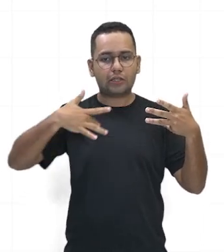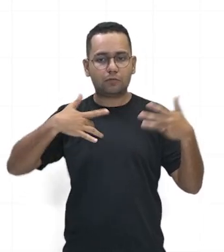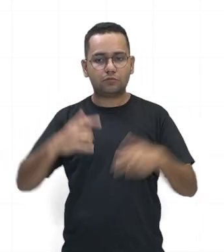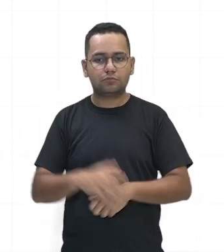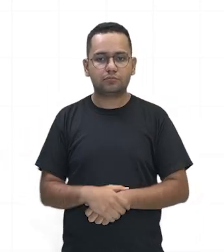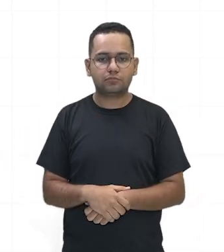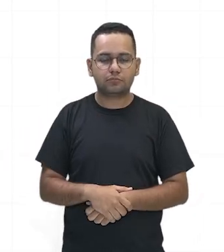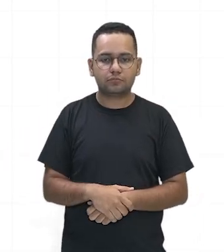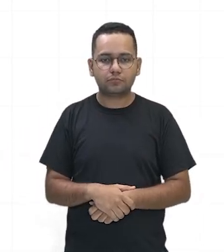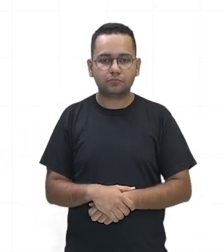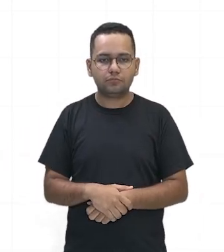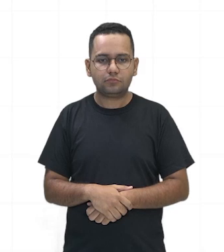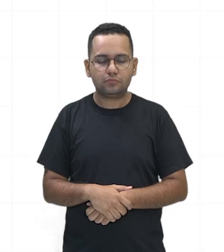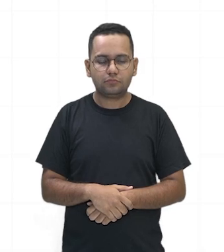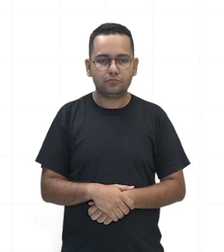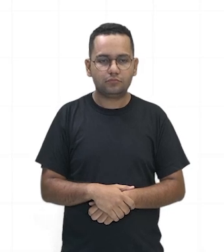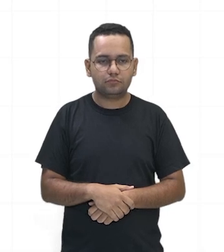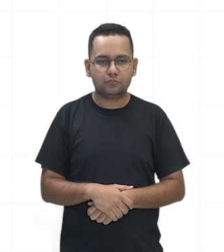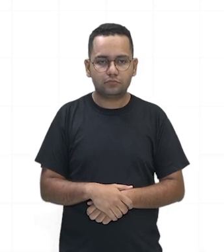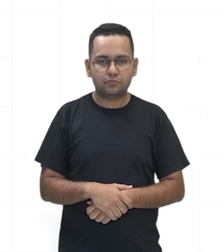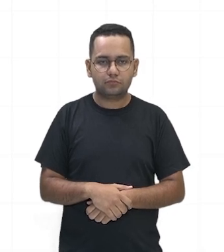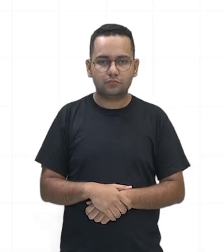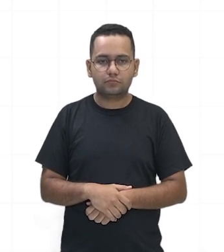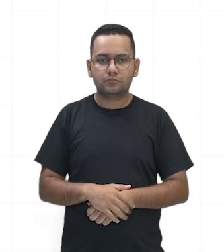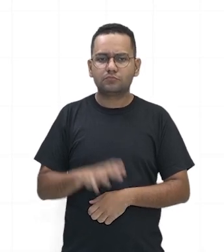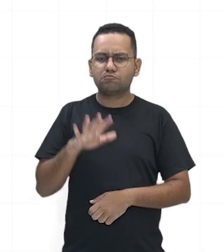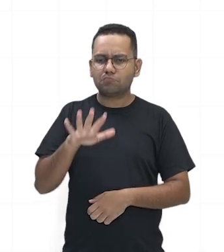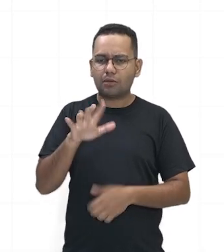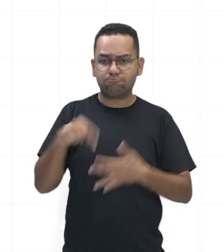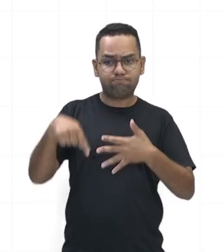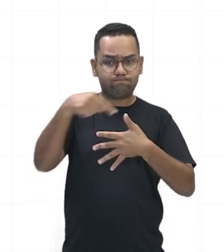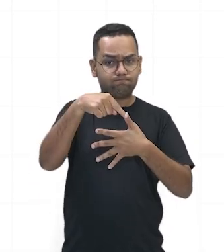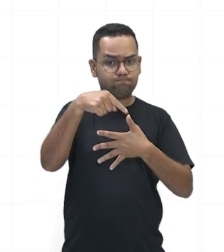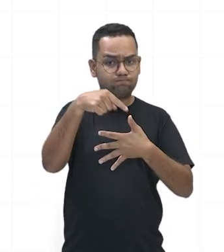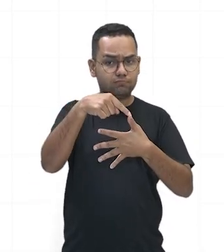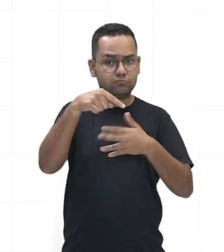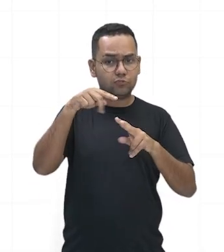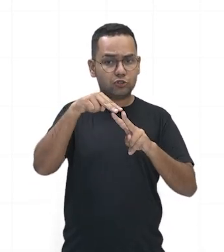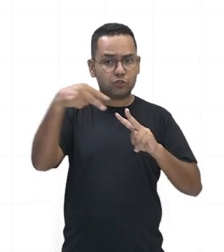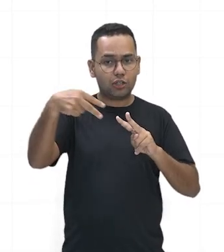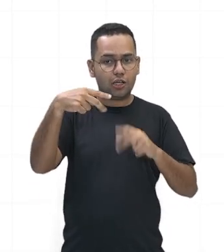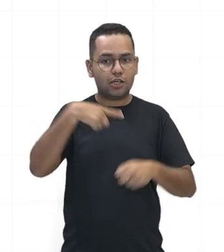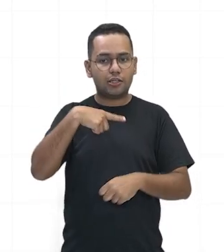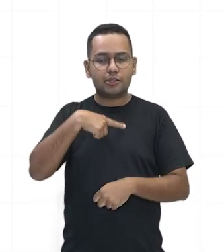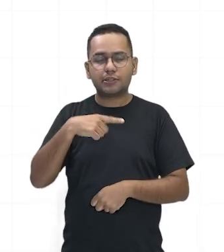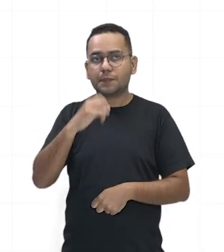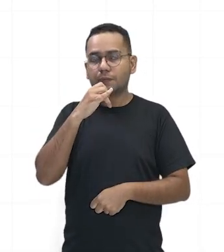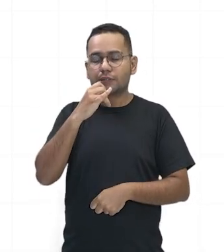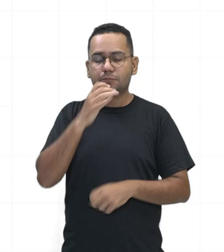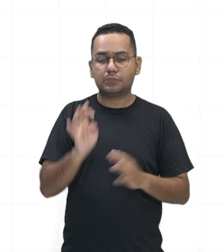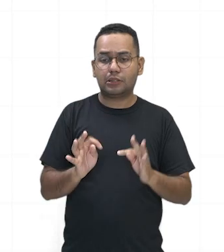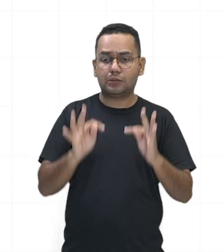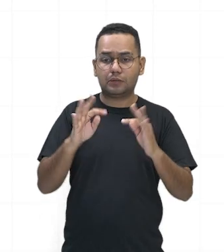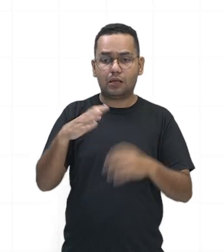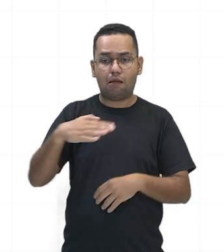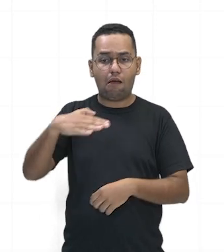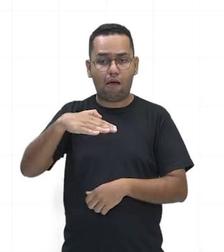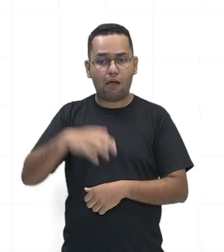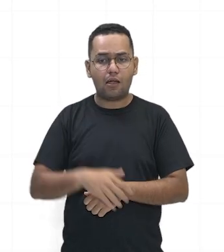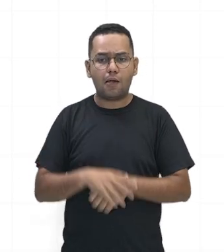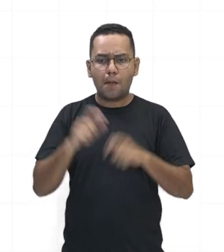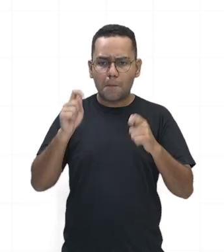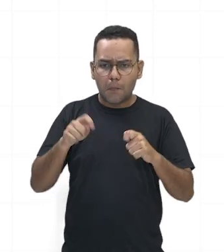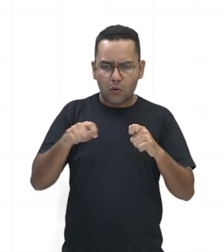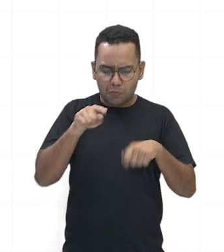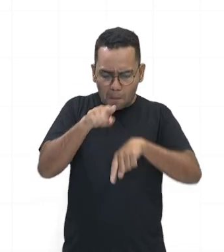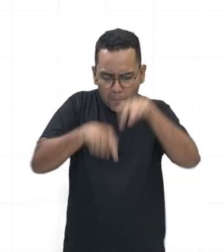quando a gente para pensar em edição genética, nós temos que ver o uso de tecnologias como CRISPR para modificar genes humanos,